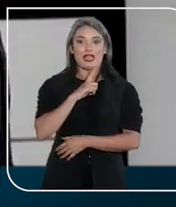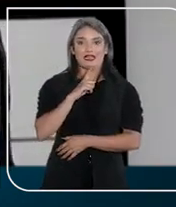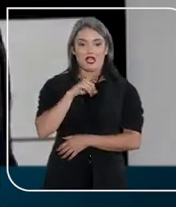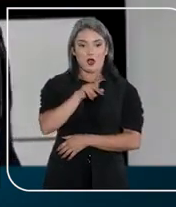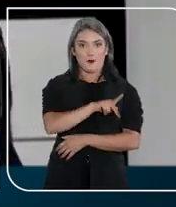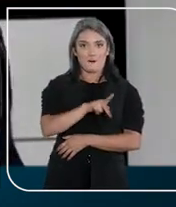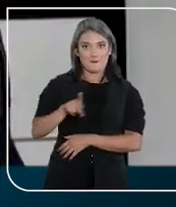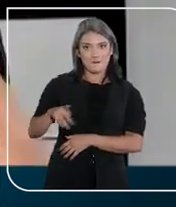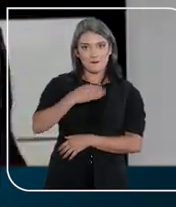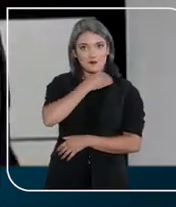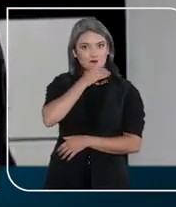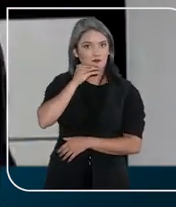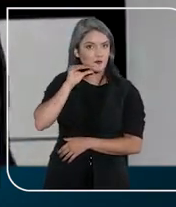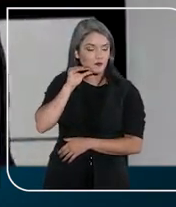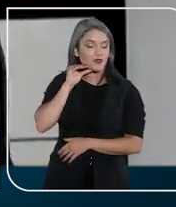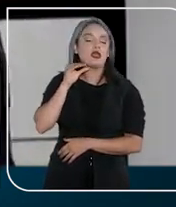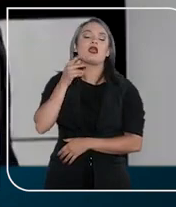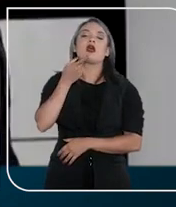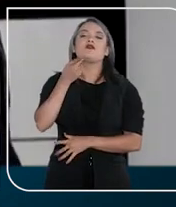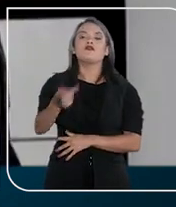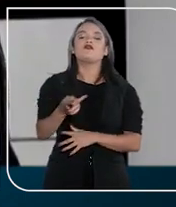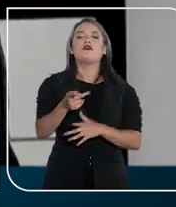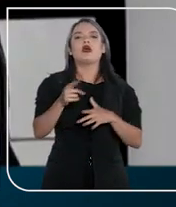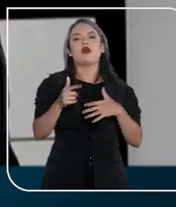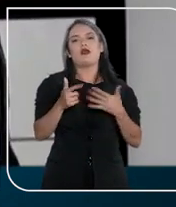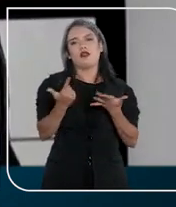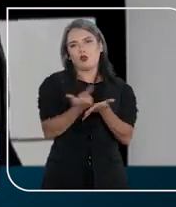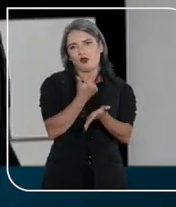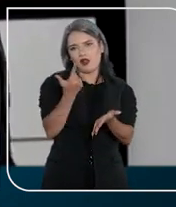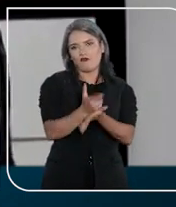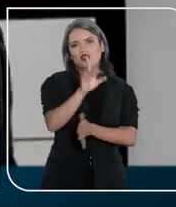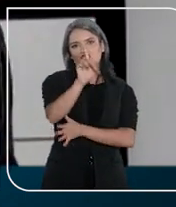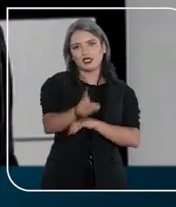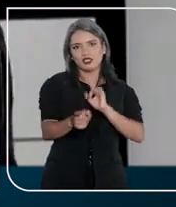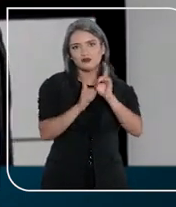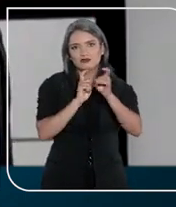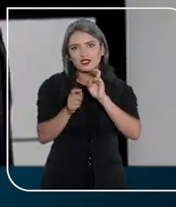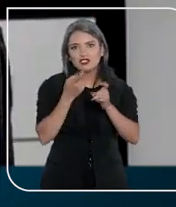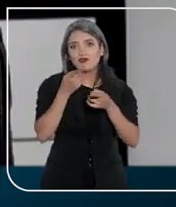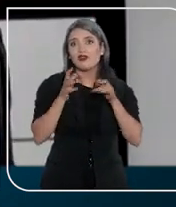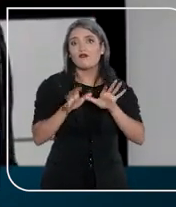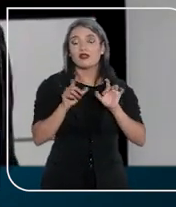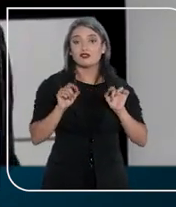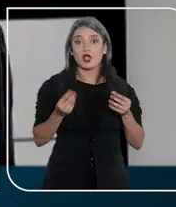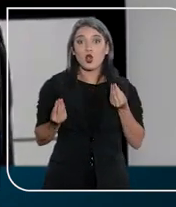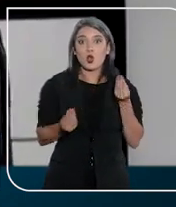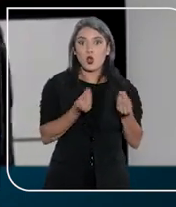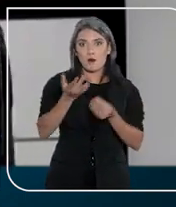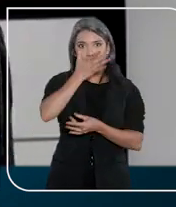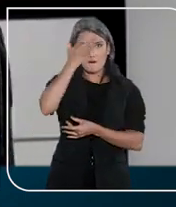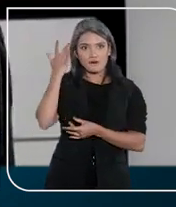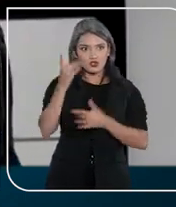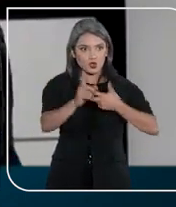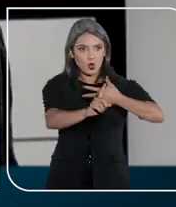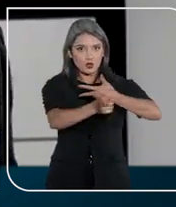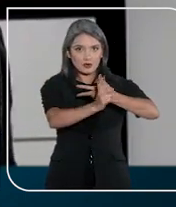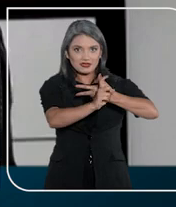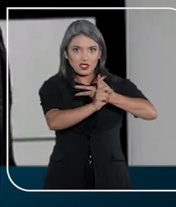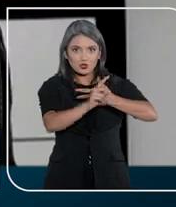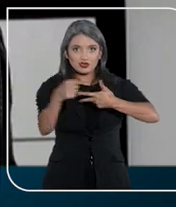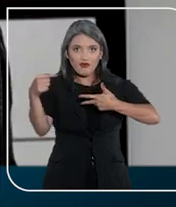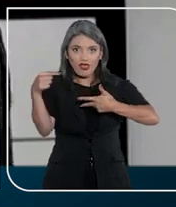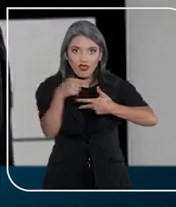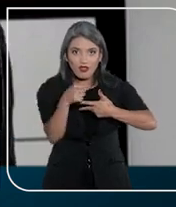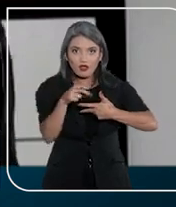Mello, que na sua obra de Direito Administrativo ele diz exatamente isso. Não se pode permitir que alguém do Poder Executivo